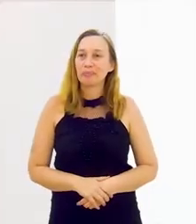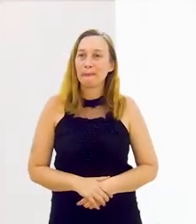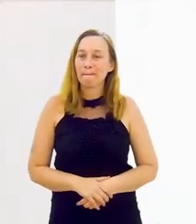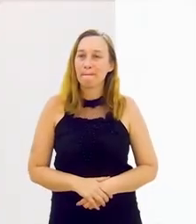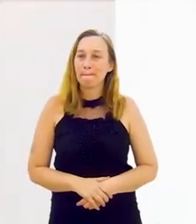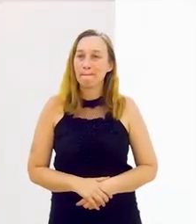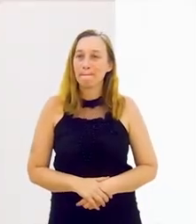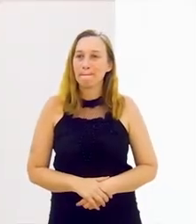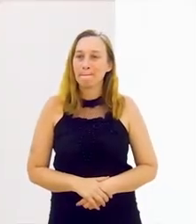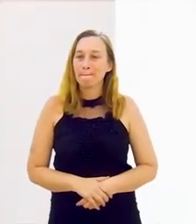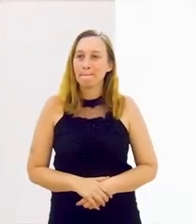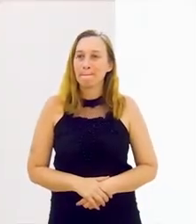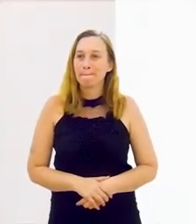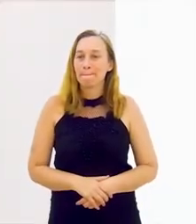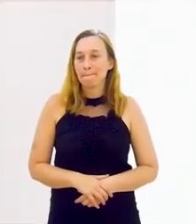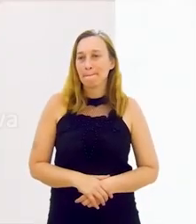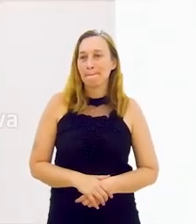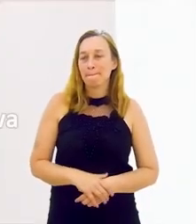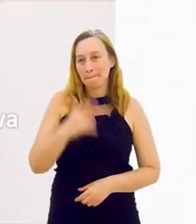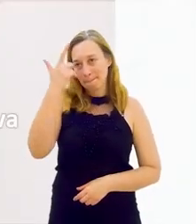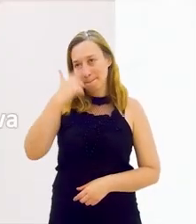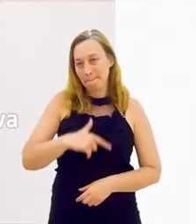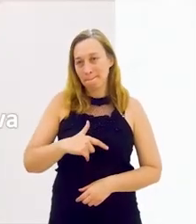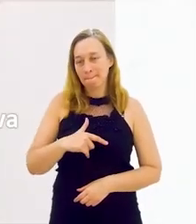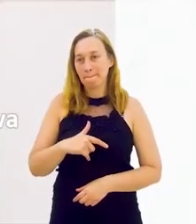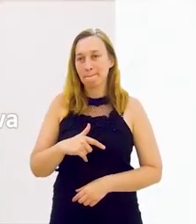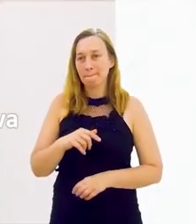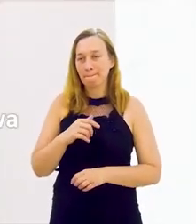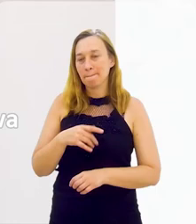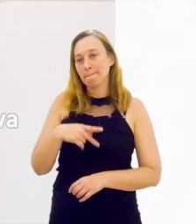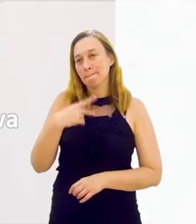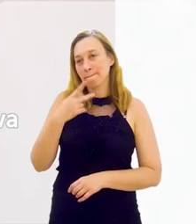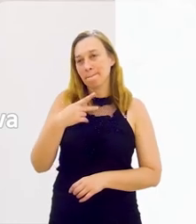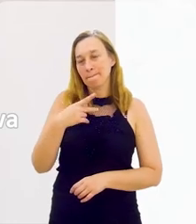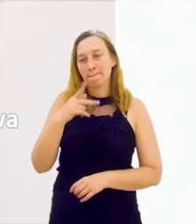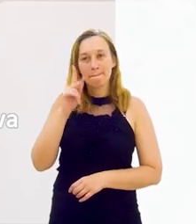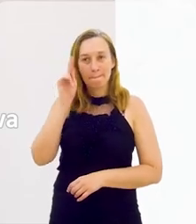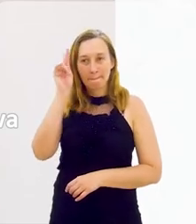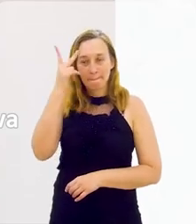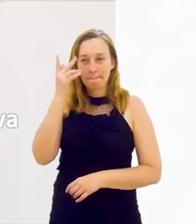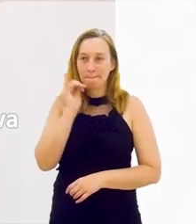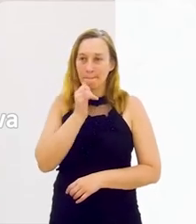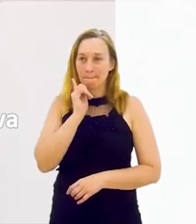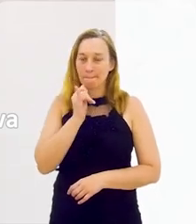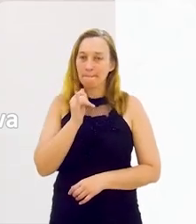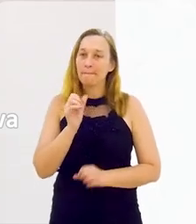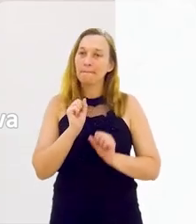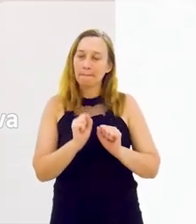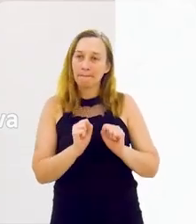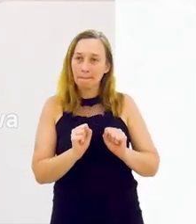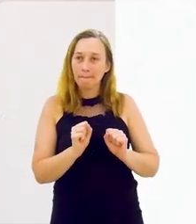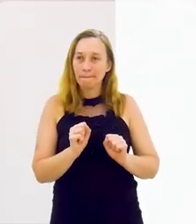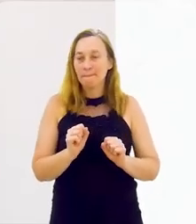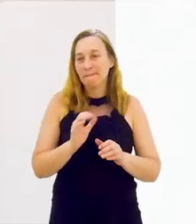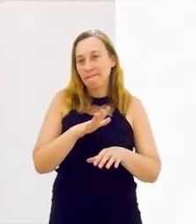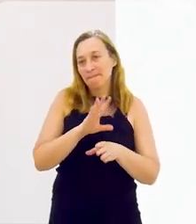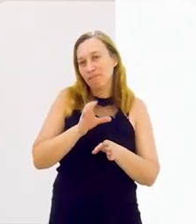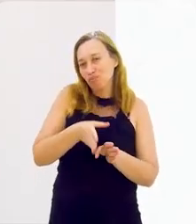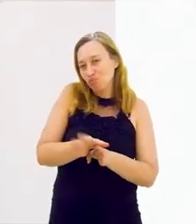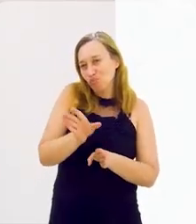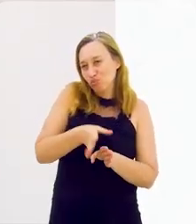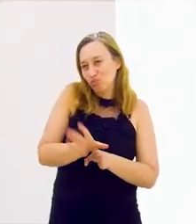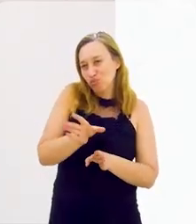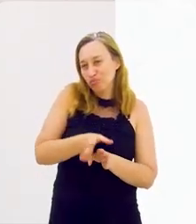Olha, eu sou um contador de histórias, né? Então, se eu pudesse dar um